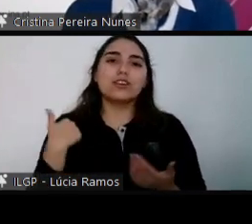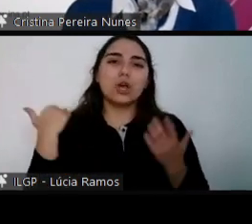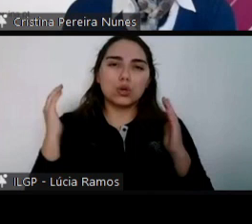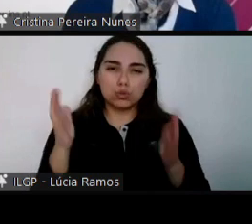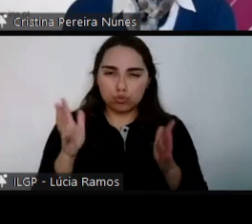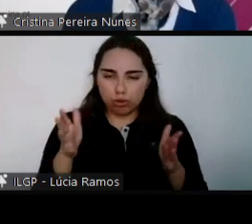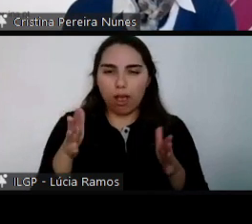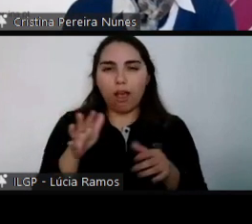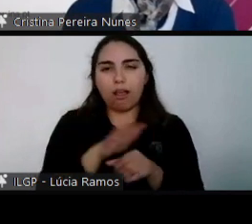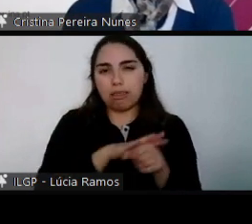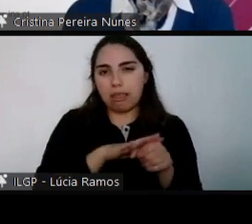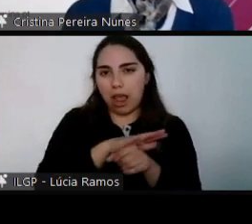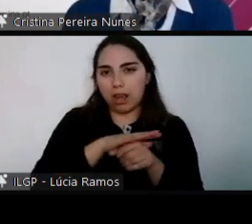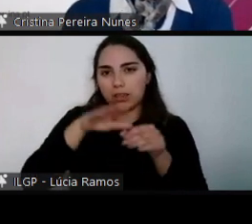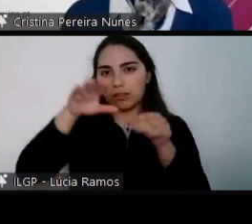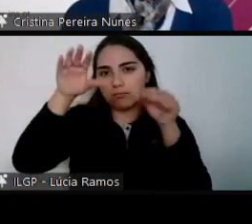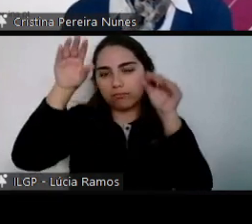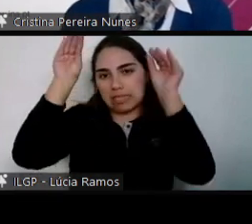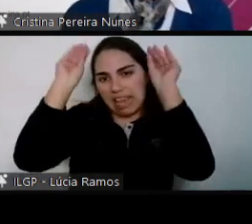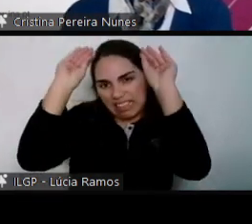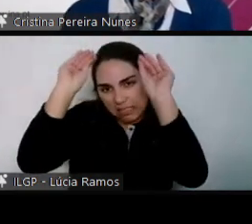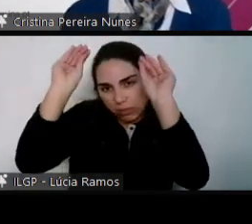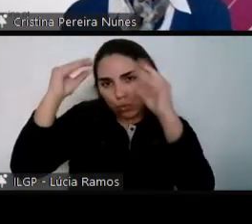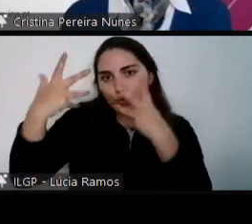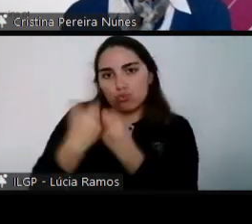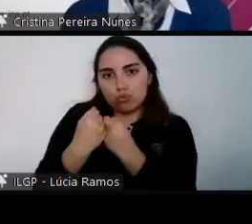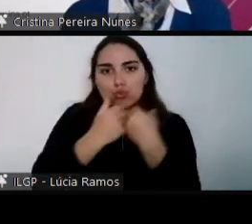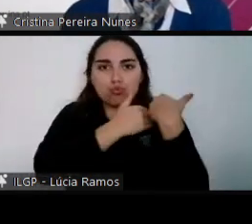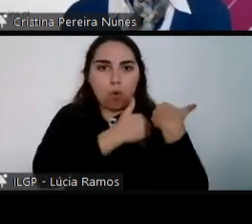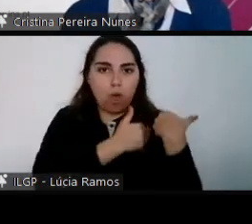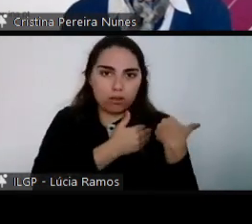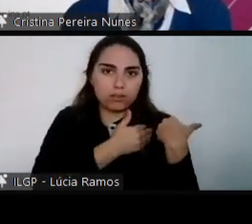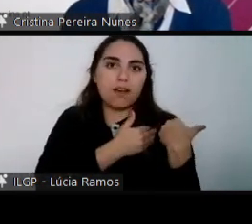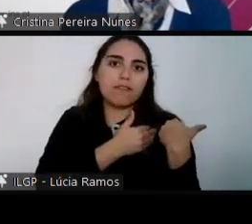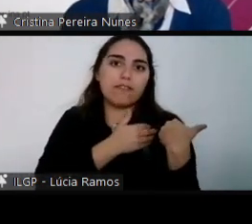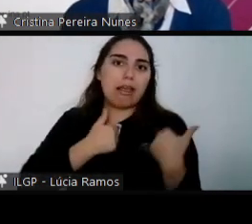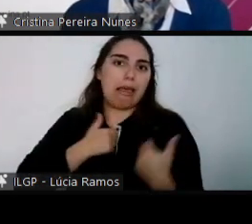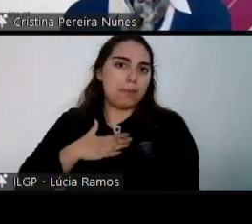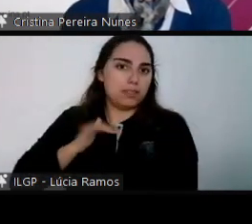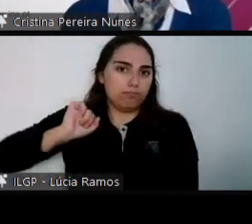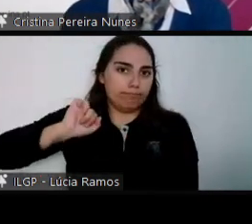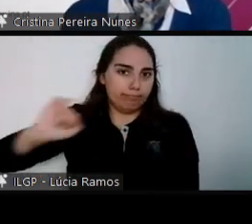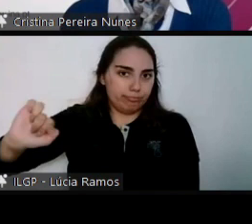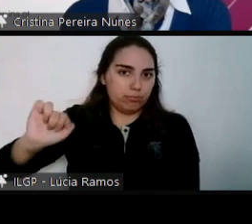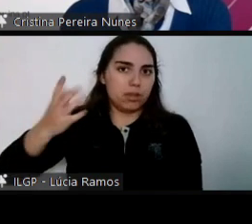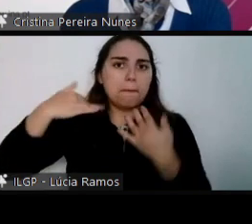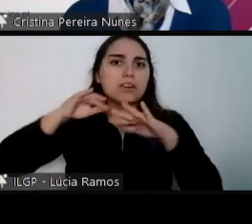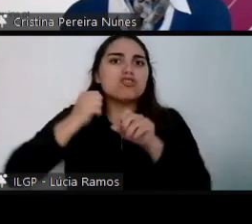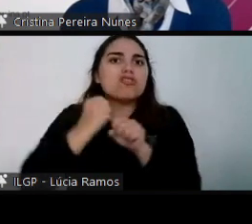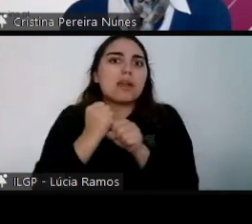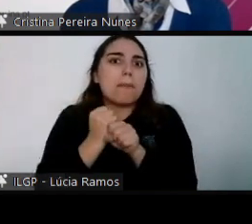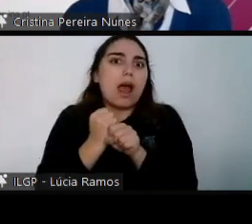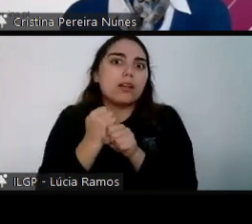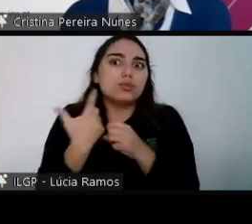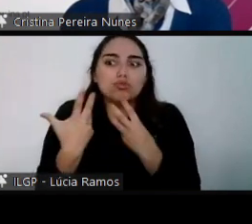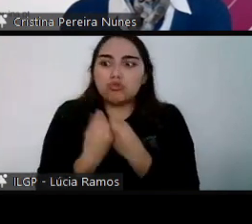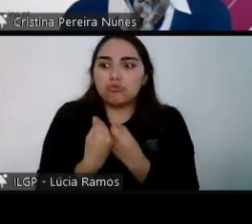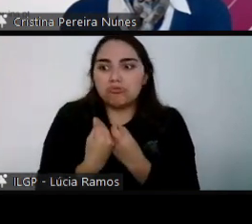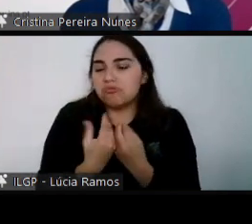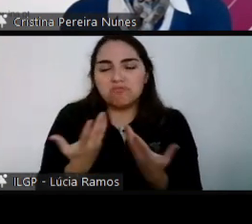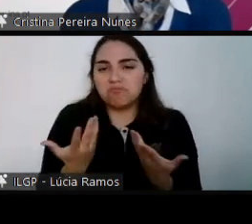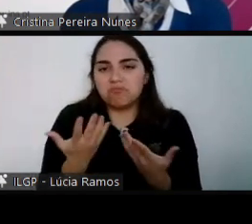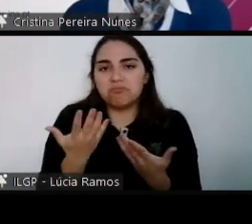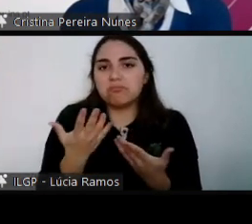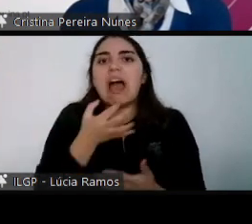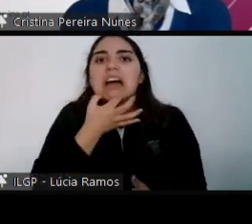com responsáveis da Microsoft, mas não tenho nenhuma relação próxima de trabalho com a Microsoft, sem ser no contexto do ensino,